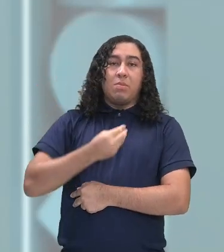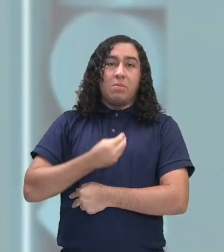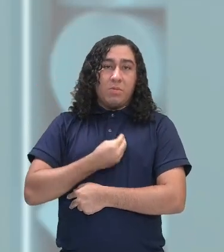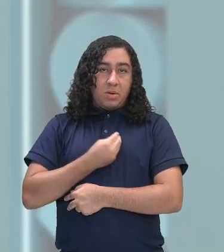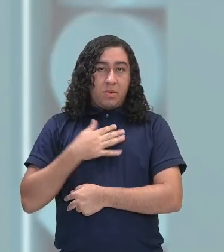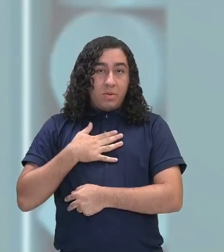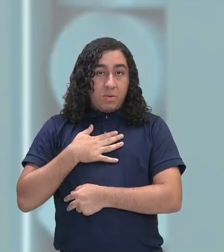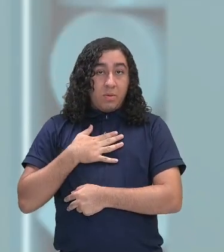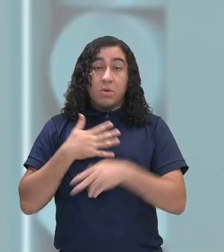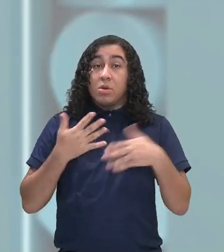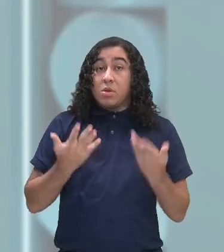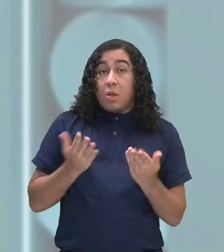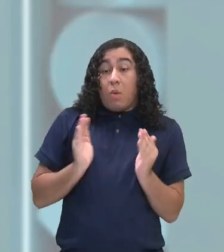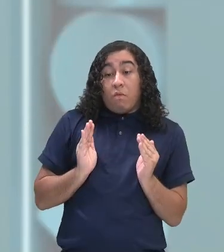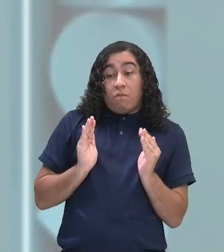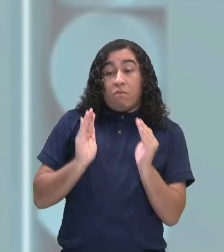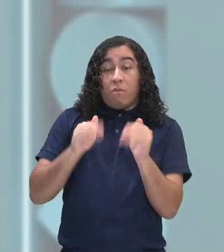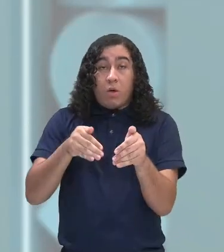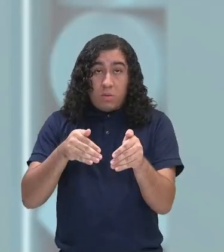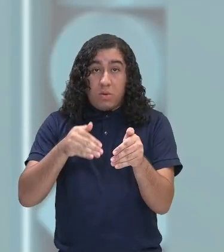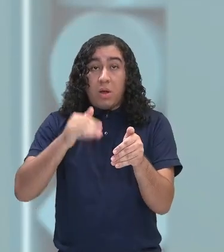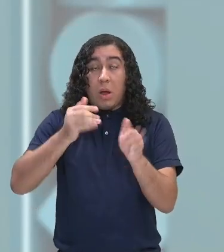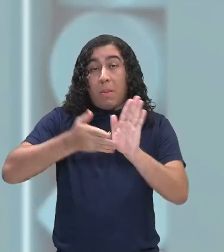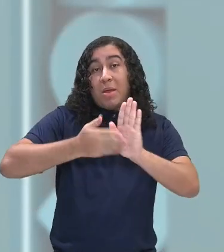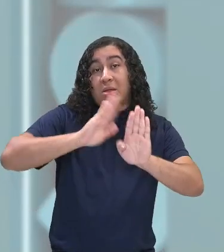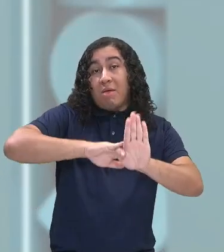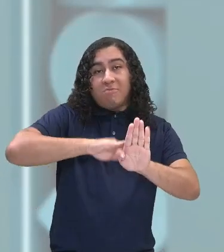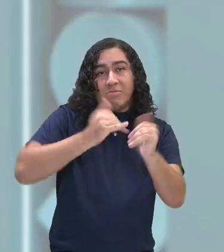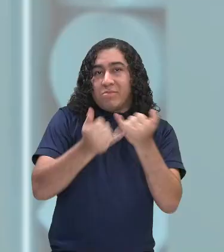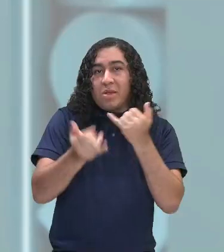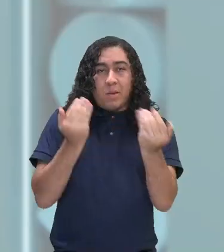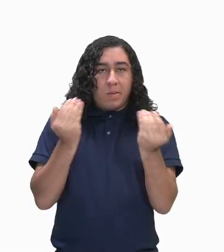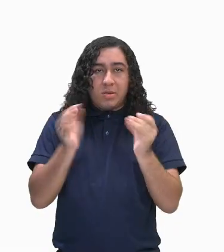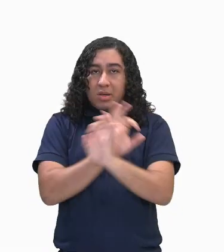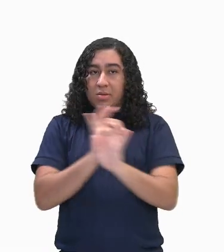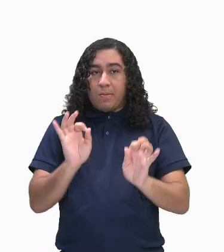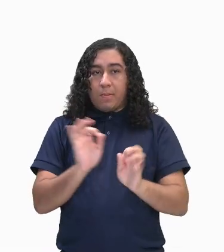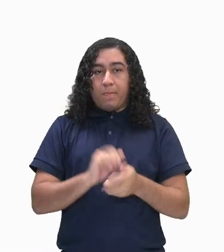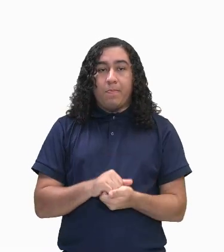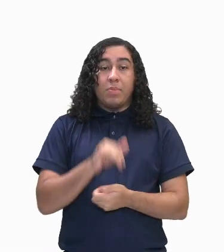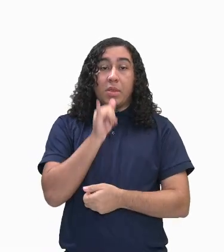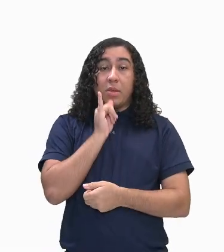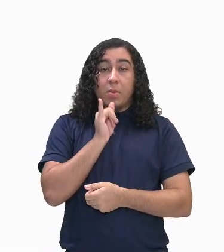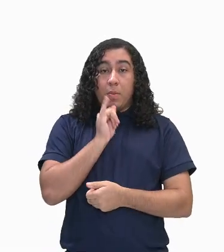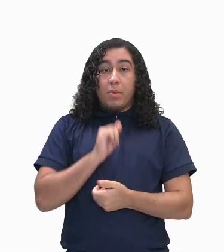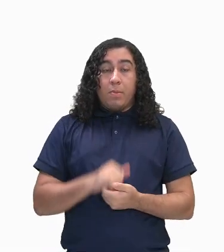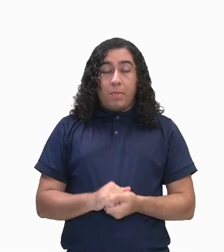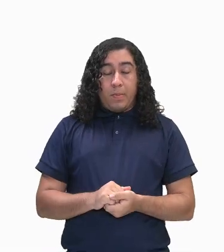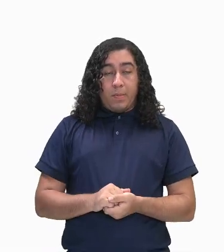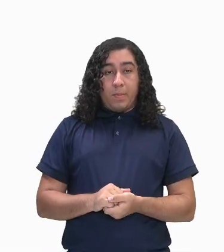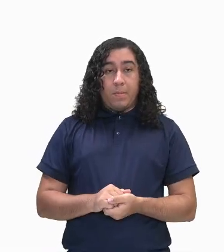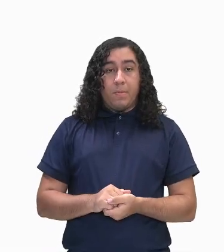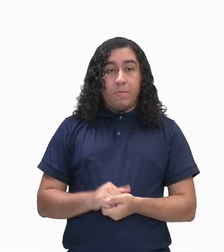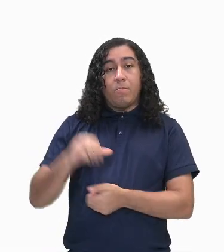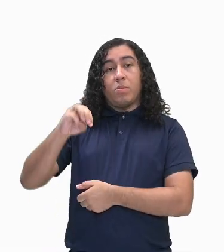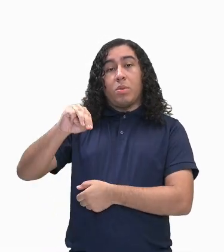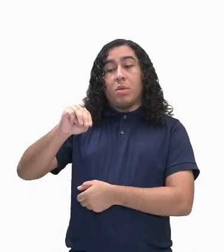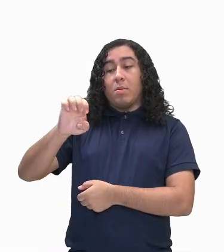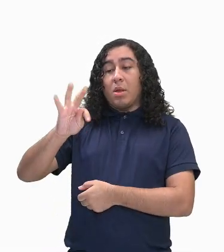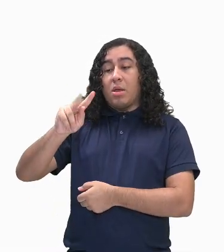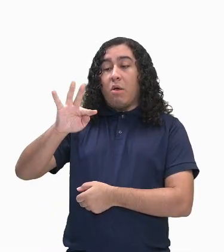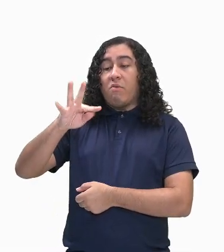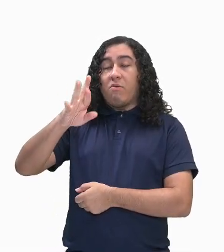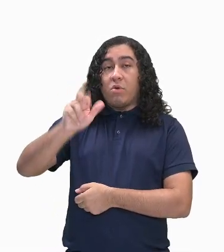ele deu ênfase? É uma metáfora. Vamos ver mais um pouquinho sobre metáfora. A metáfora é tão